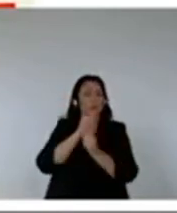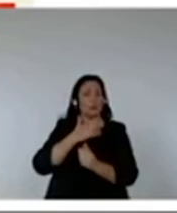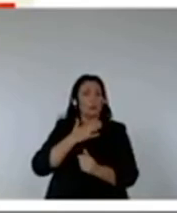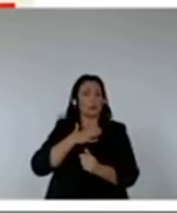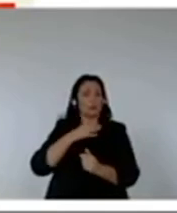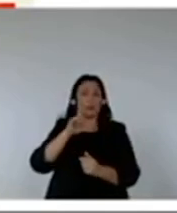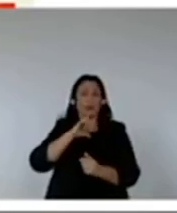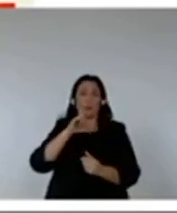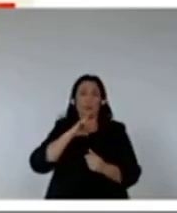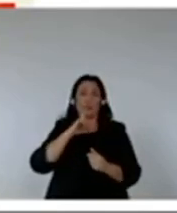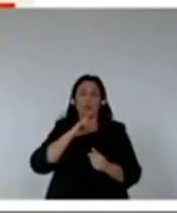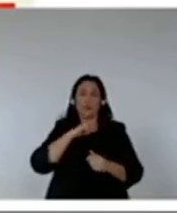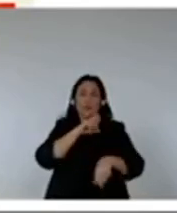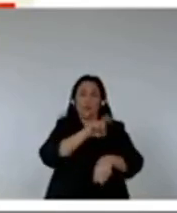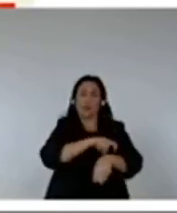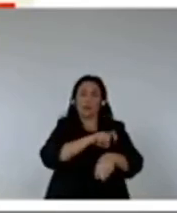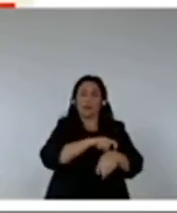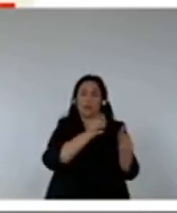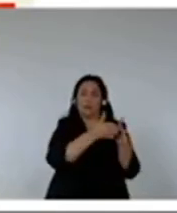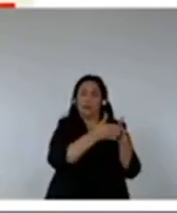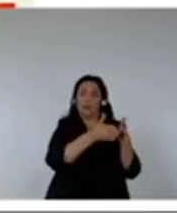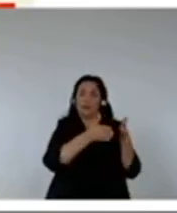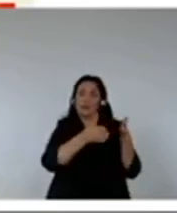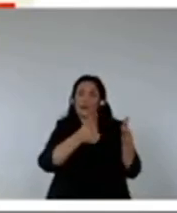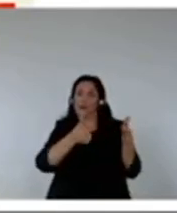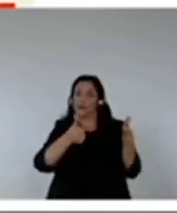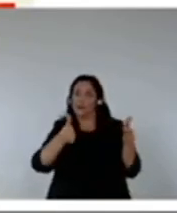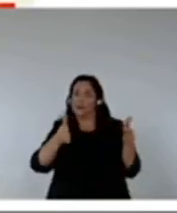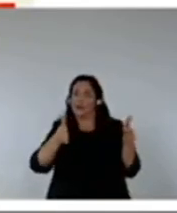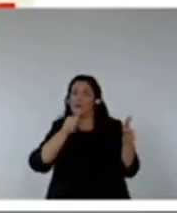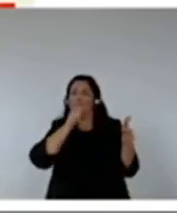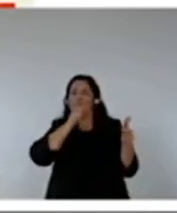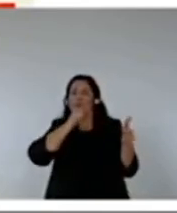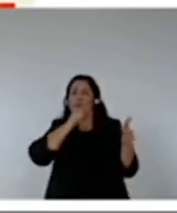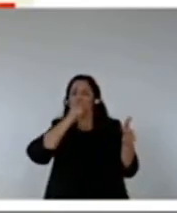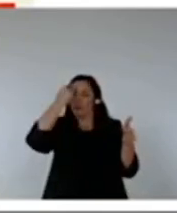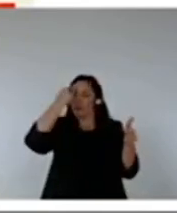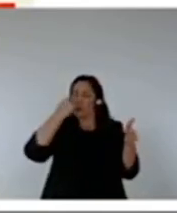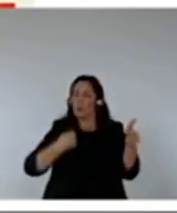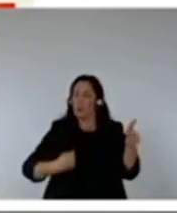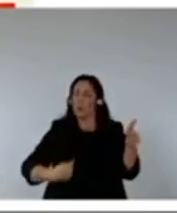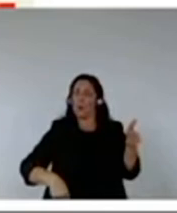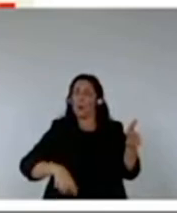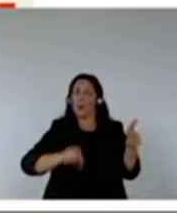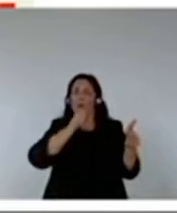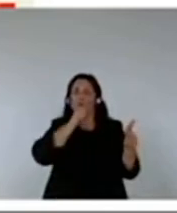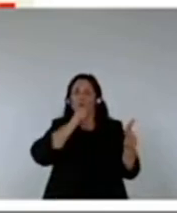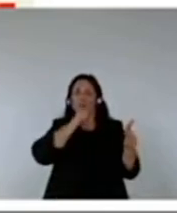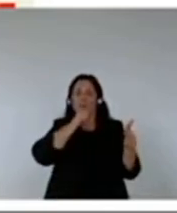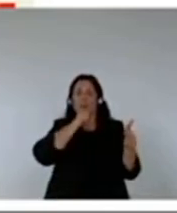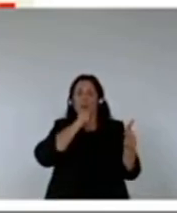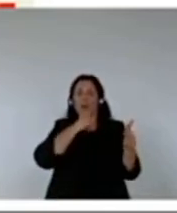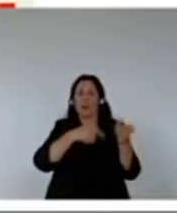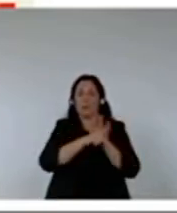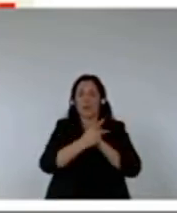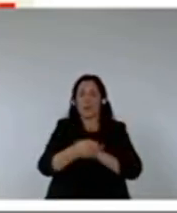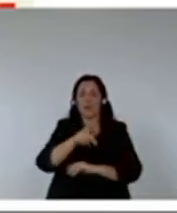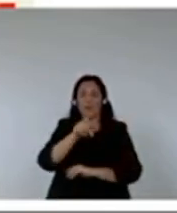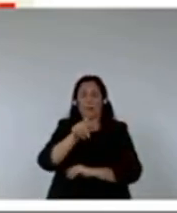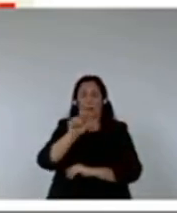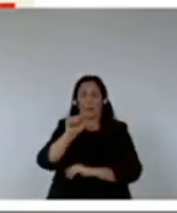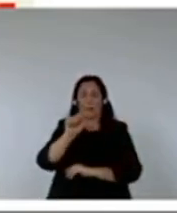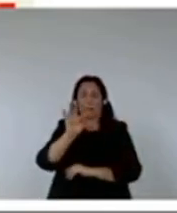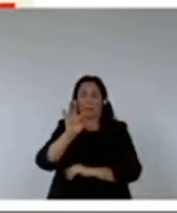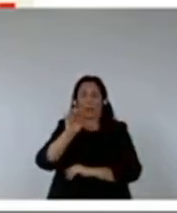envelhecimento fisiológico normal para o envelhecimento patológico. Essa linha de evolução que a gente vai percebendo, e que